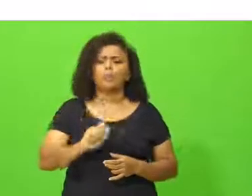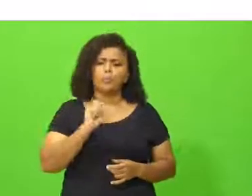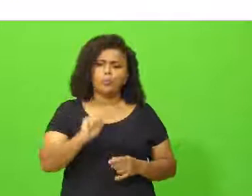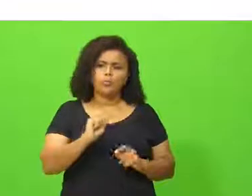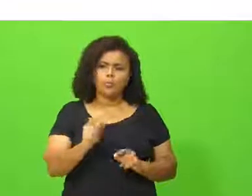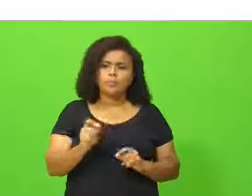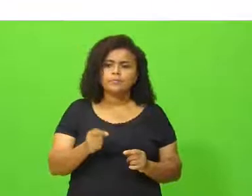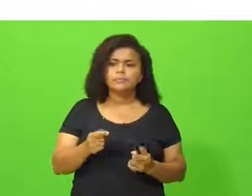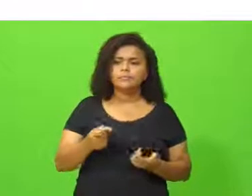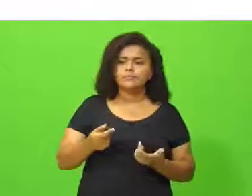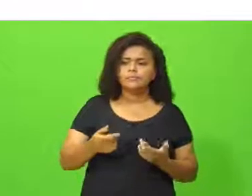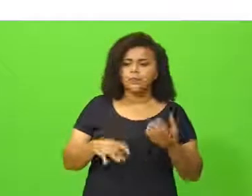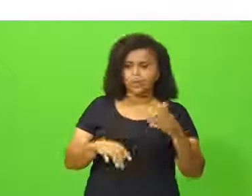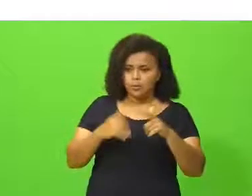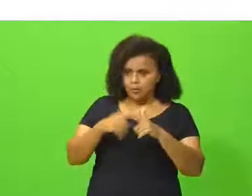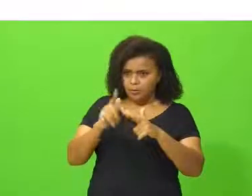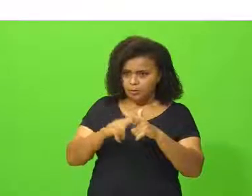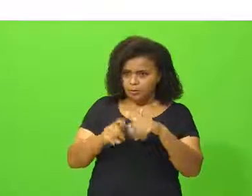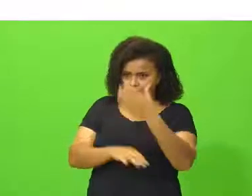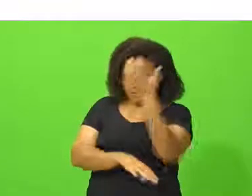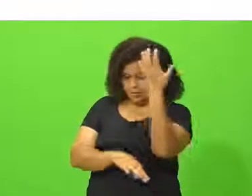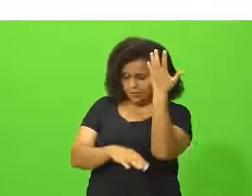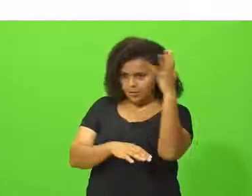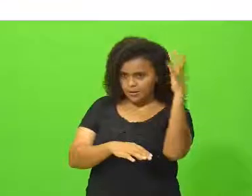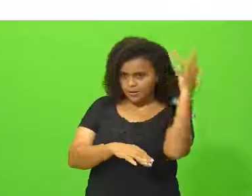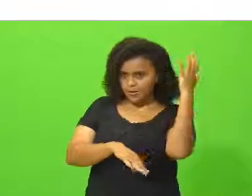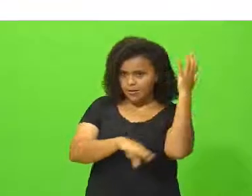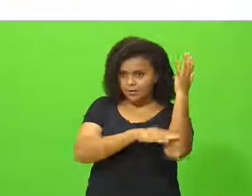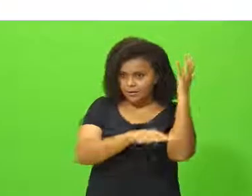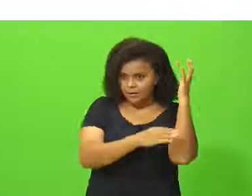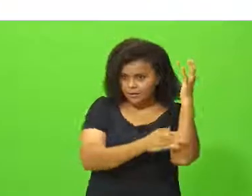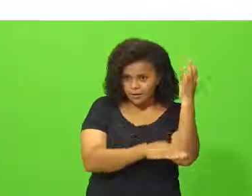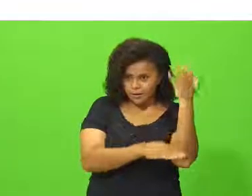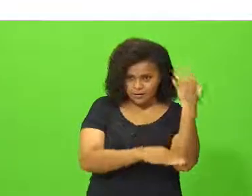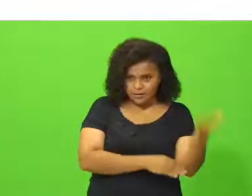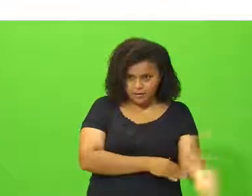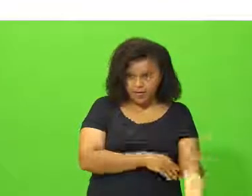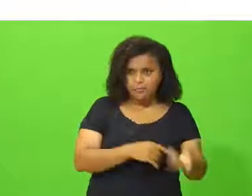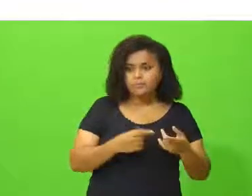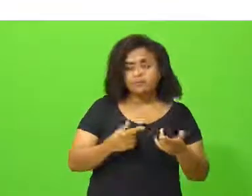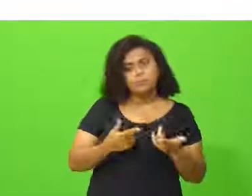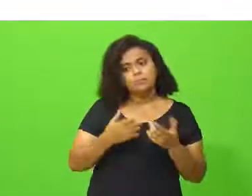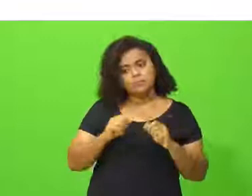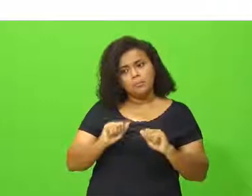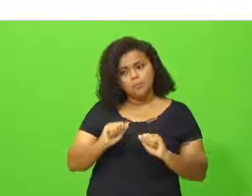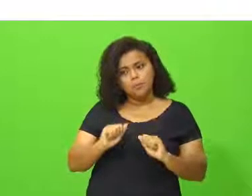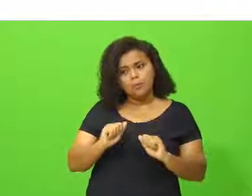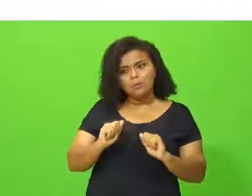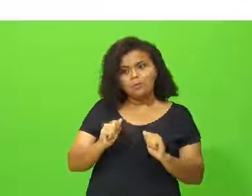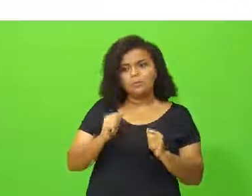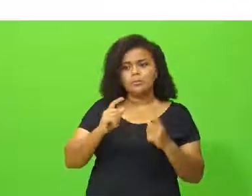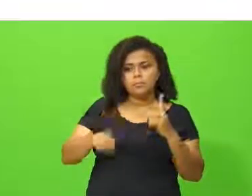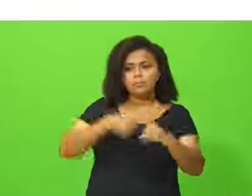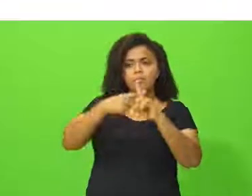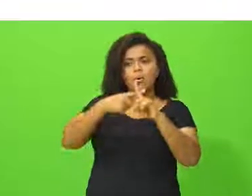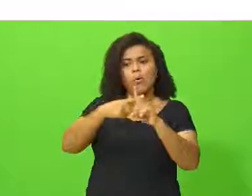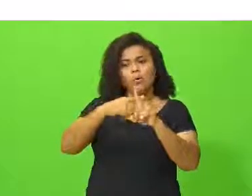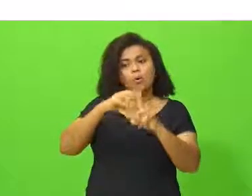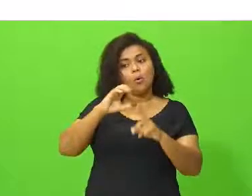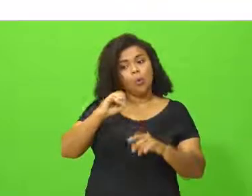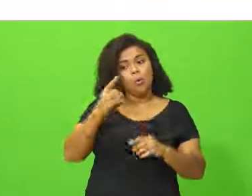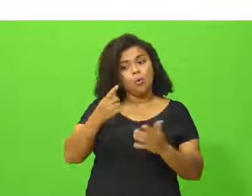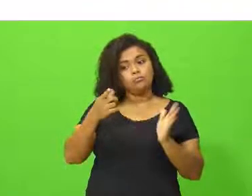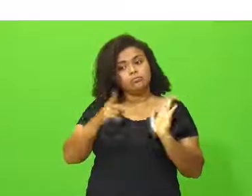a degradação, o impacto ambiental, ele pode ser negativo e pode ser positivo, né? Ele coloca, então, nesta